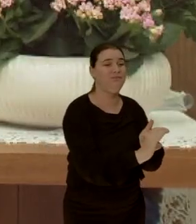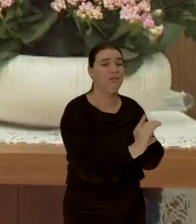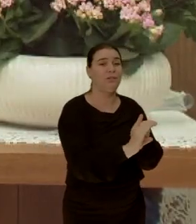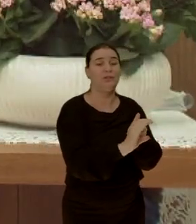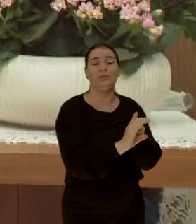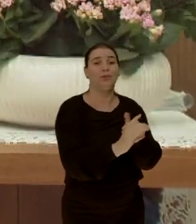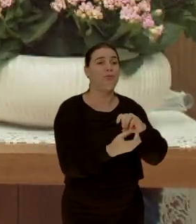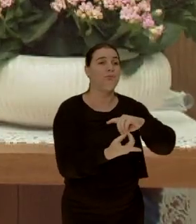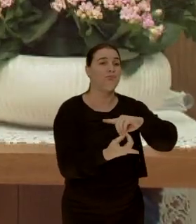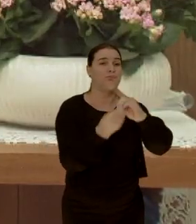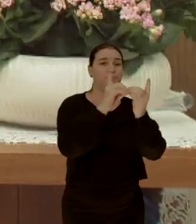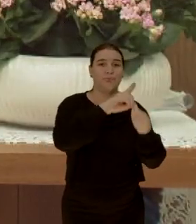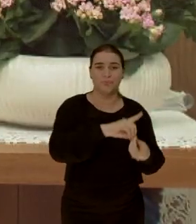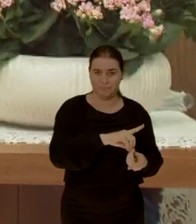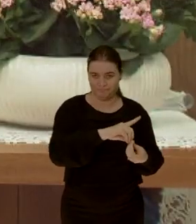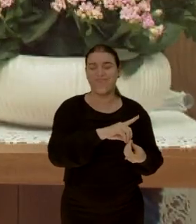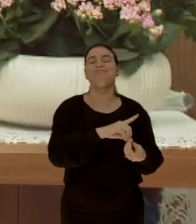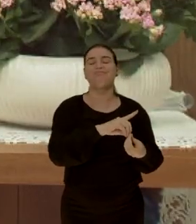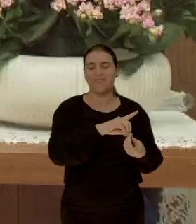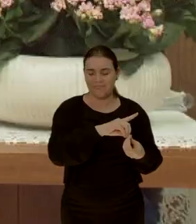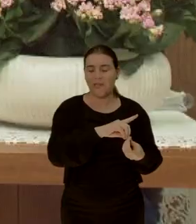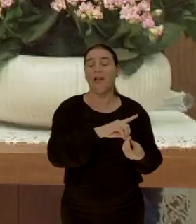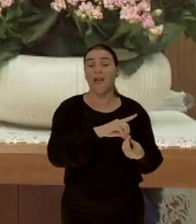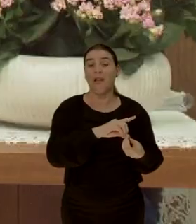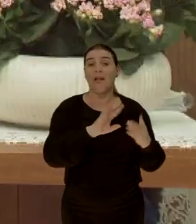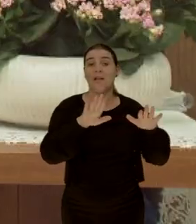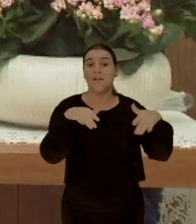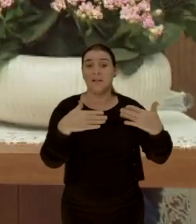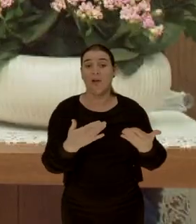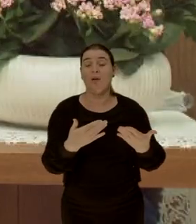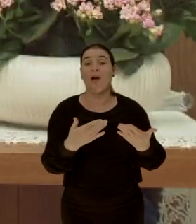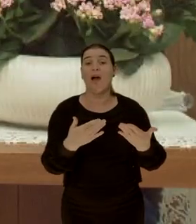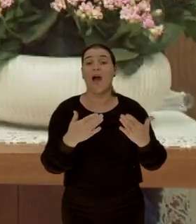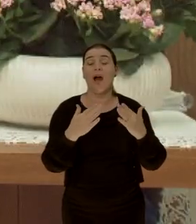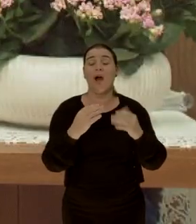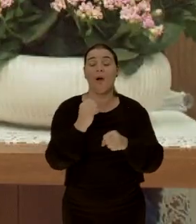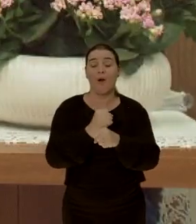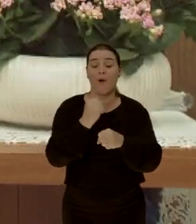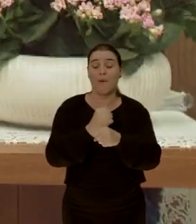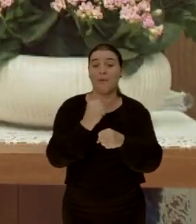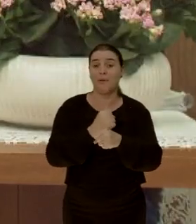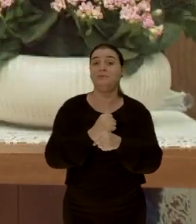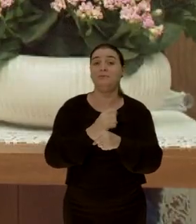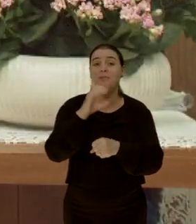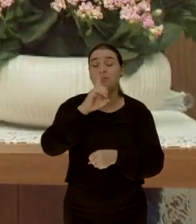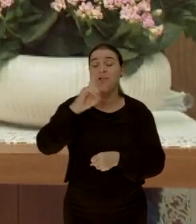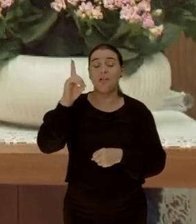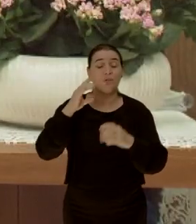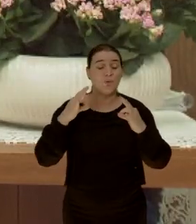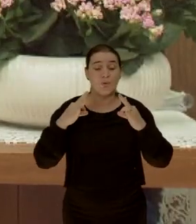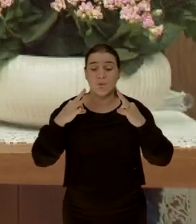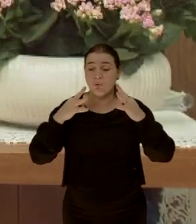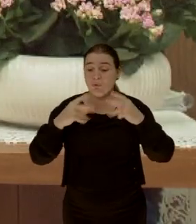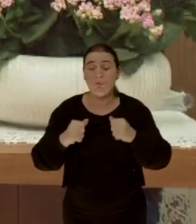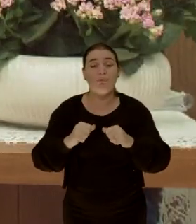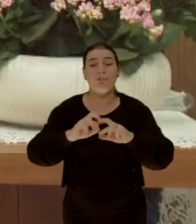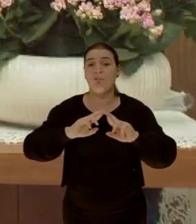diferente. Meus irmãos, a obra do Espírito é completamente diferente de tudo isso que aí está. E nós hoje